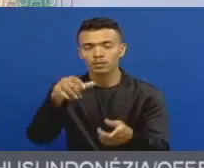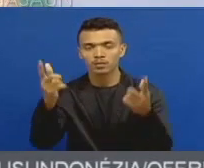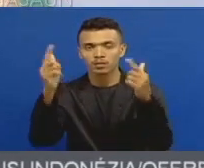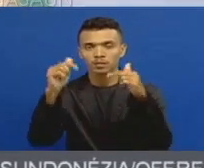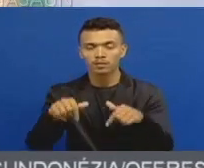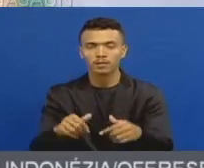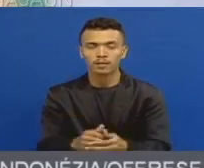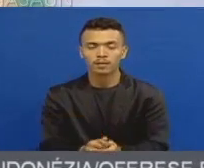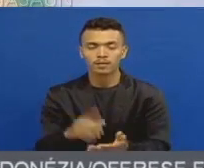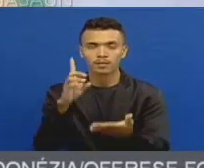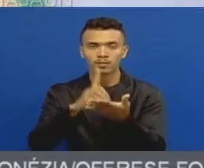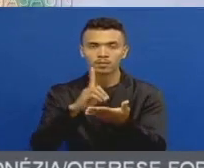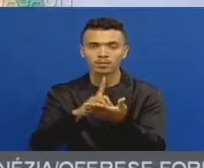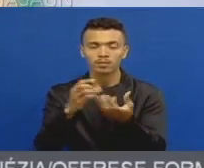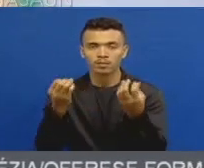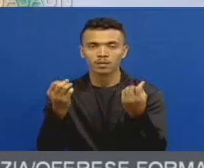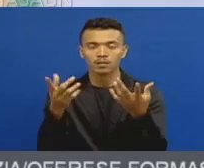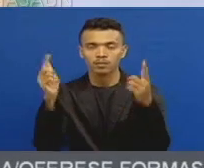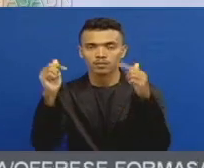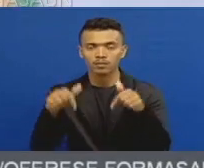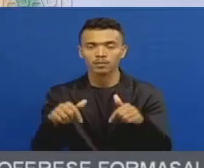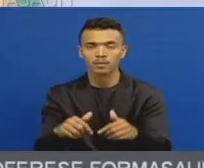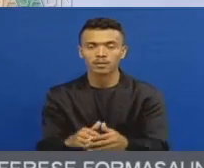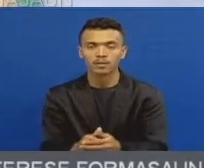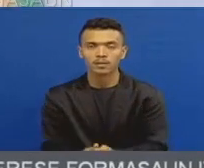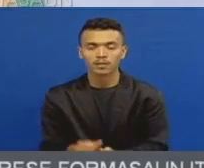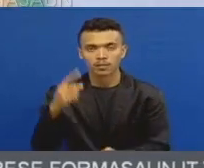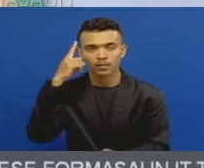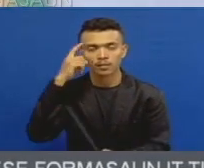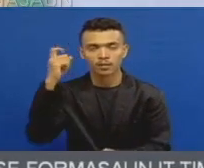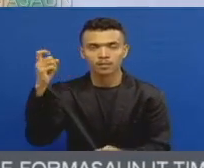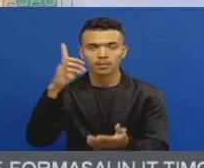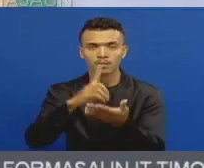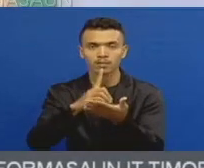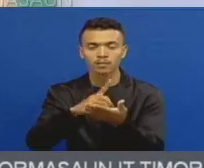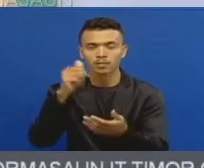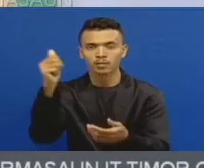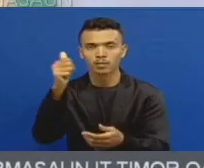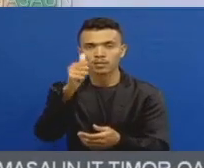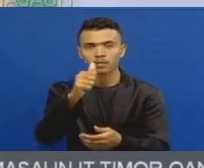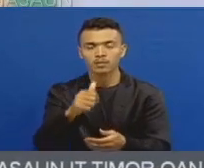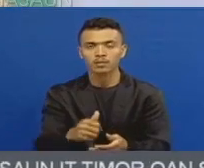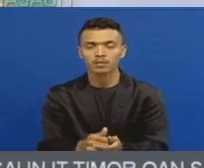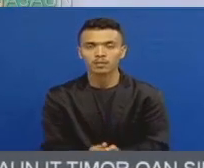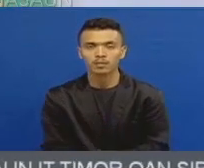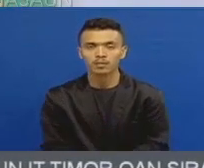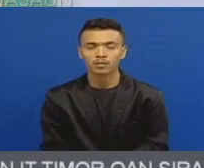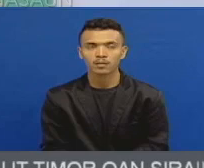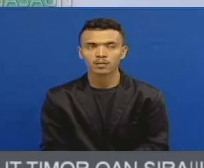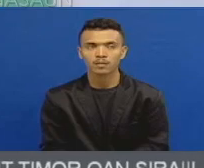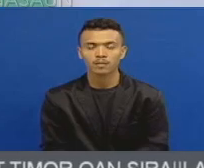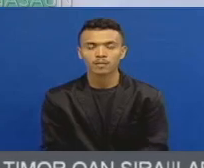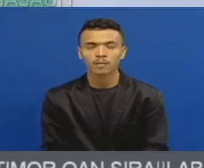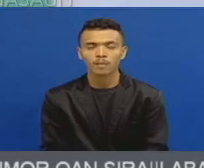contenta ba doutor Sirne Barak mako imaine doutor Sirne Barak tamba doutor ni ida clínica morso hoje sendo direto ninguém mesa forma